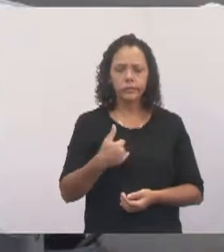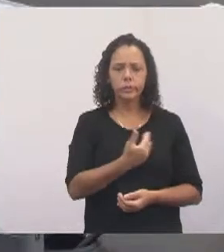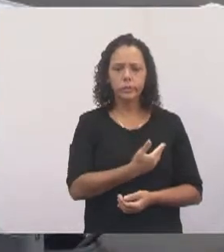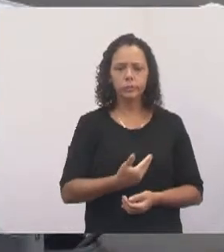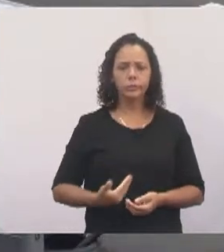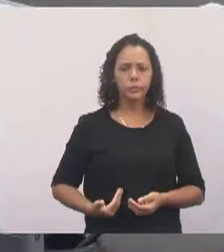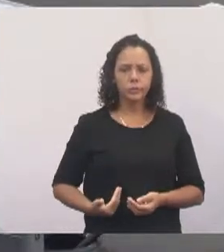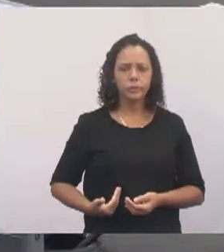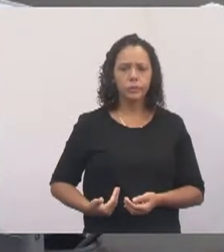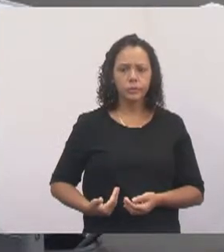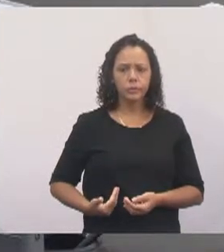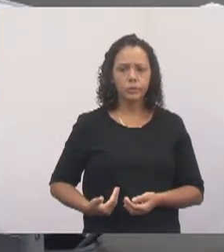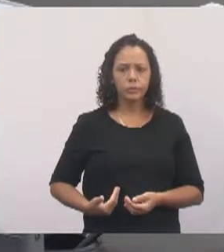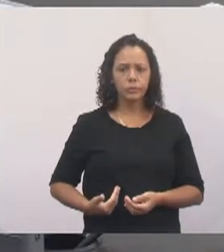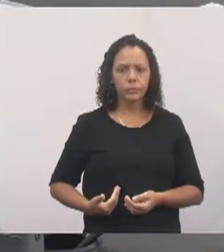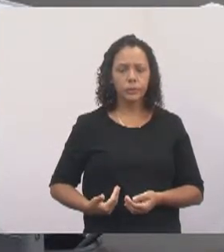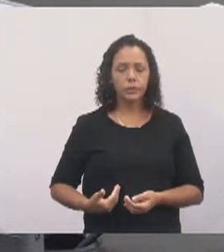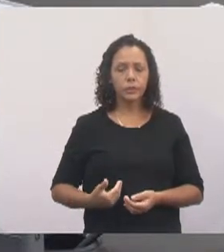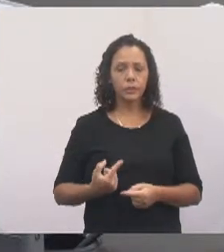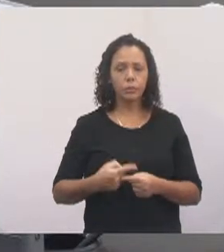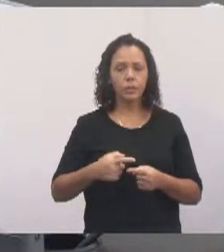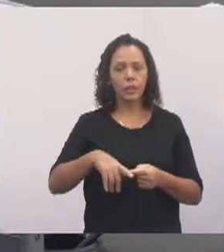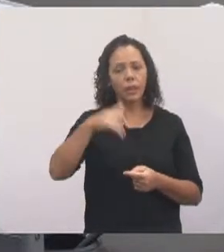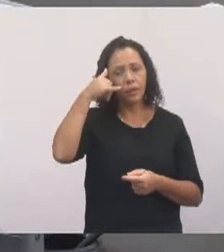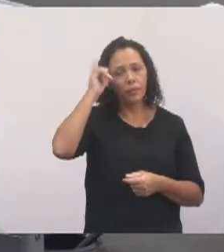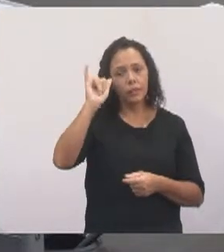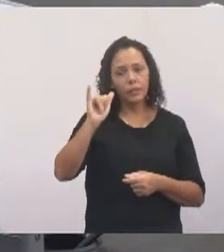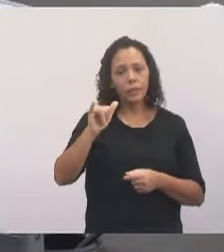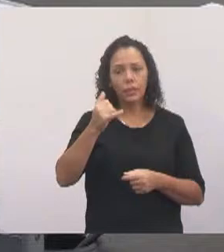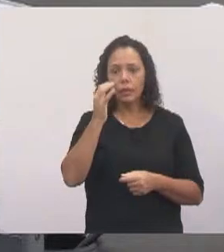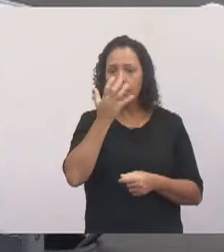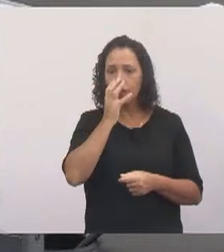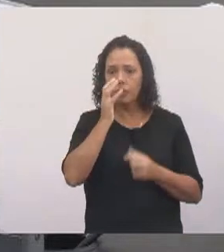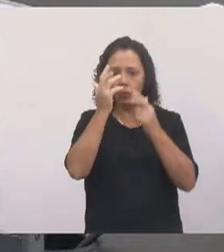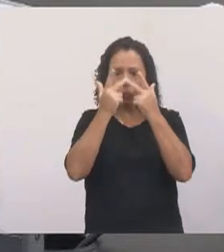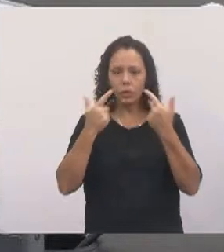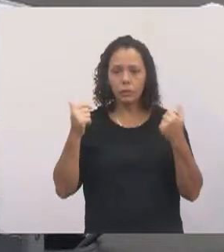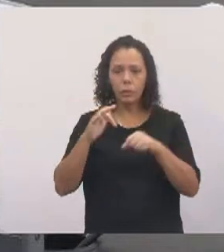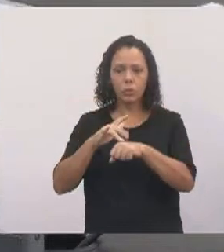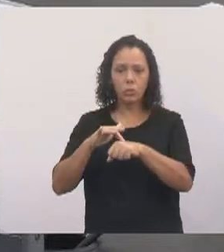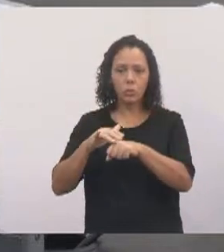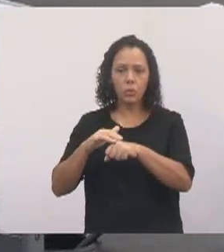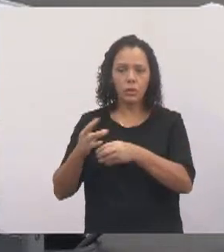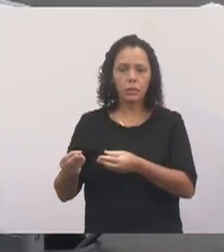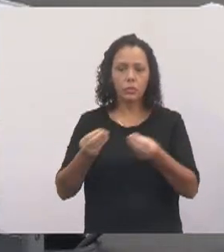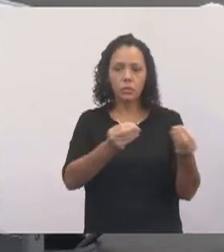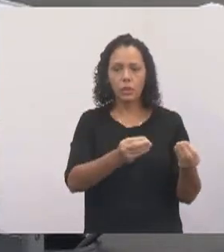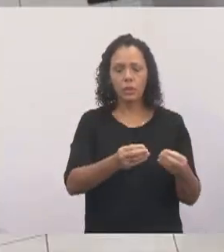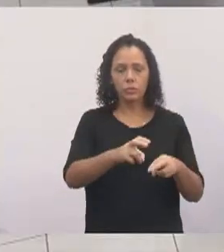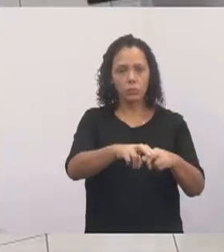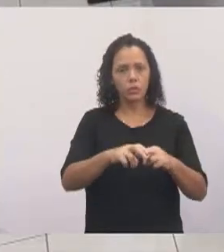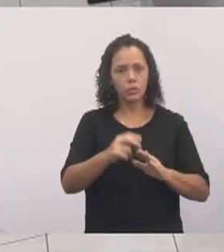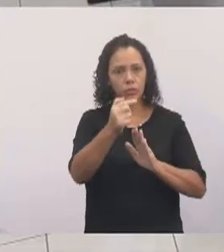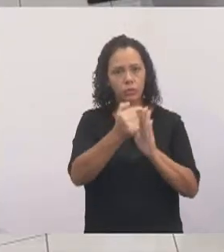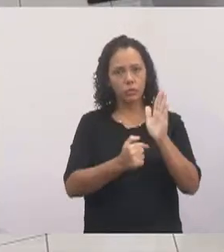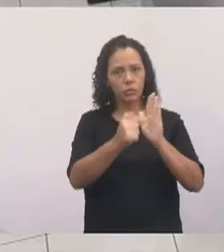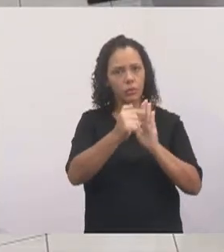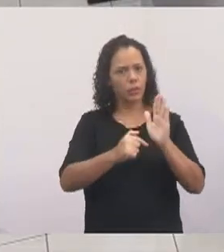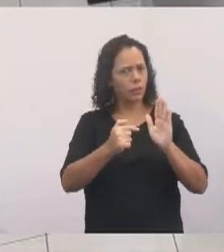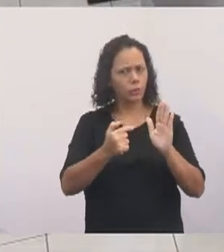animais doentes vão para as casas das pessoas. Né? É Disso que nós estamos brincadeira falando, é um absurdo. Brincadeira. Sou contrário ao veto.